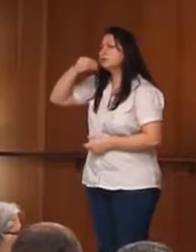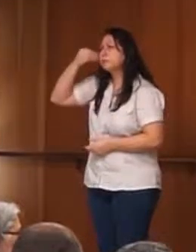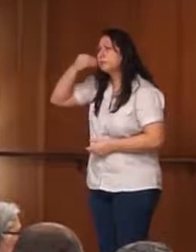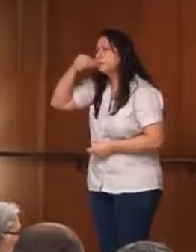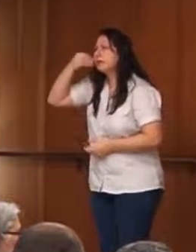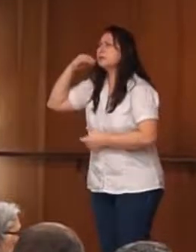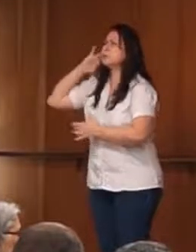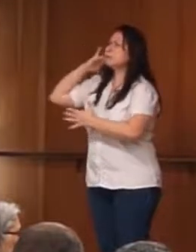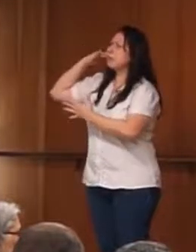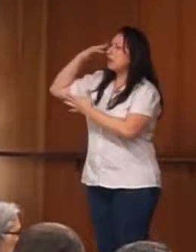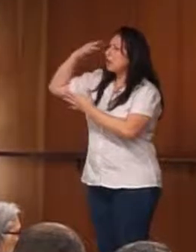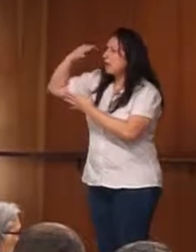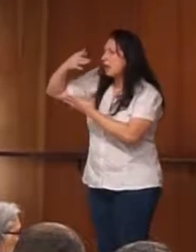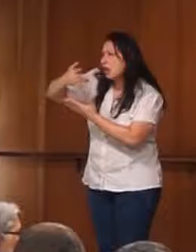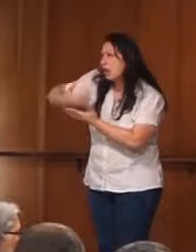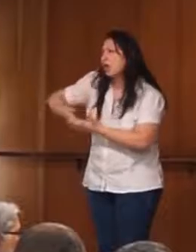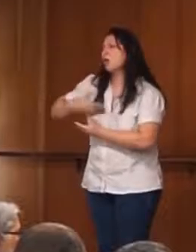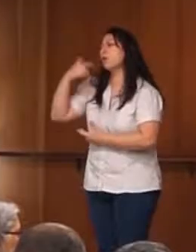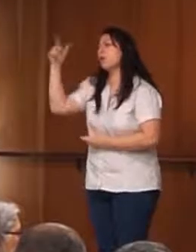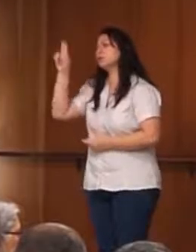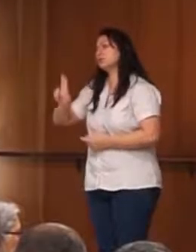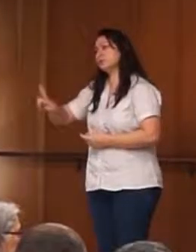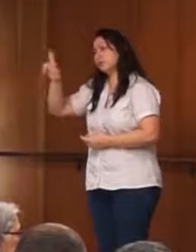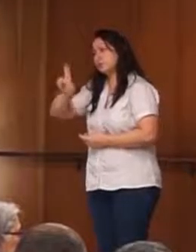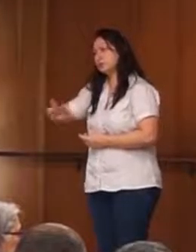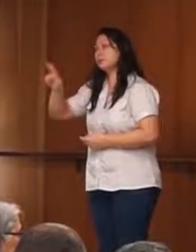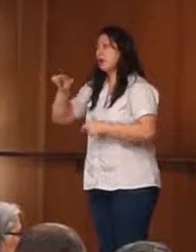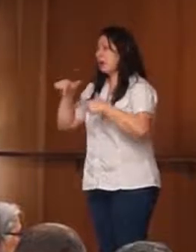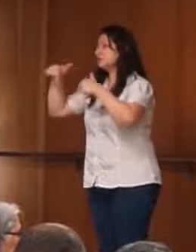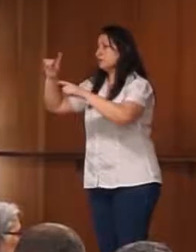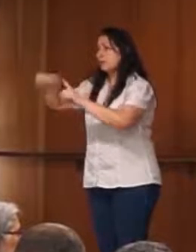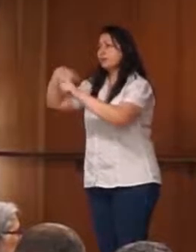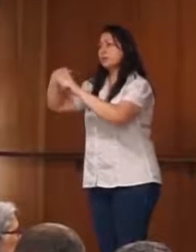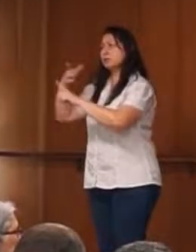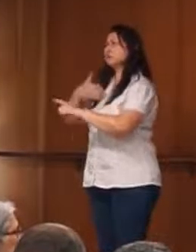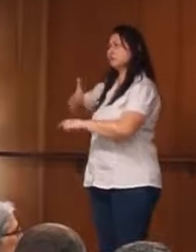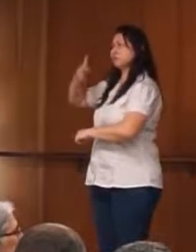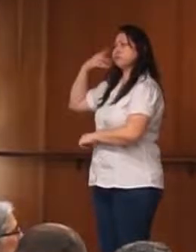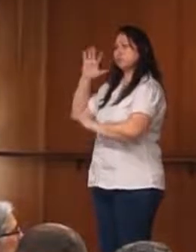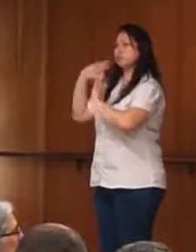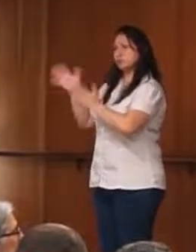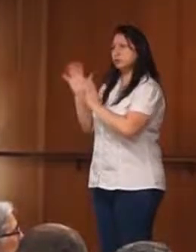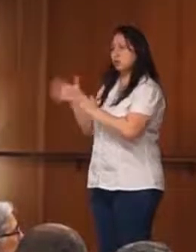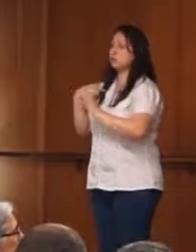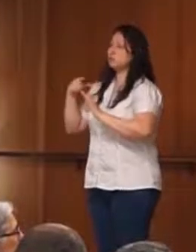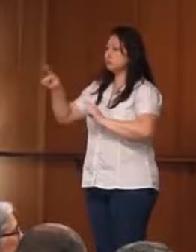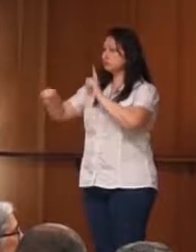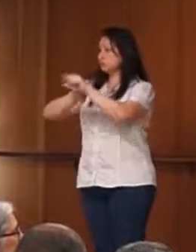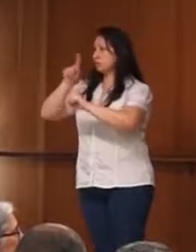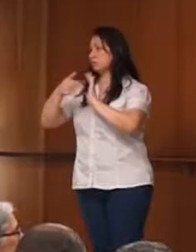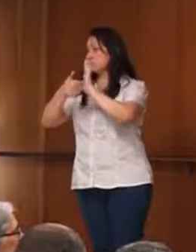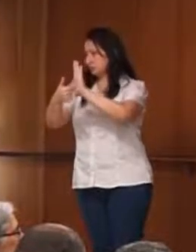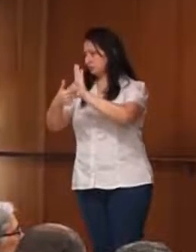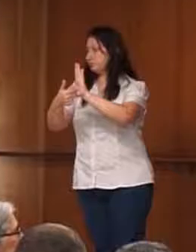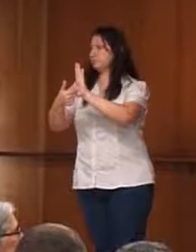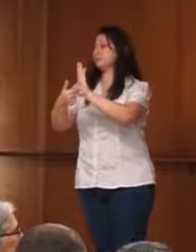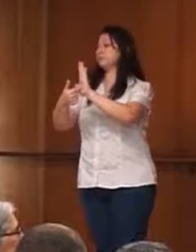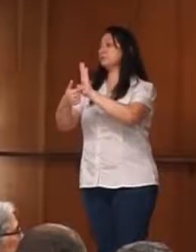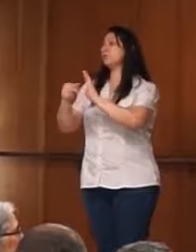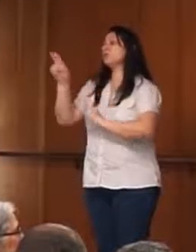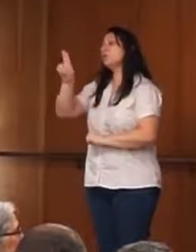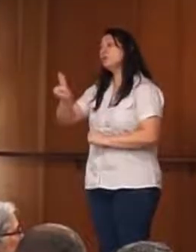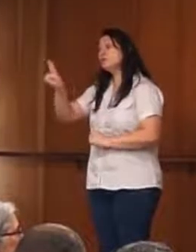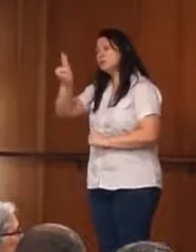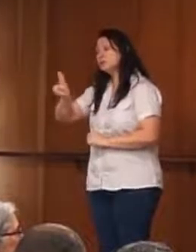de outras universidades em relação às ações afirmativas, dos quais eu destaco as universidades que